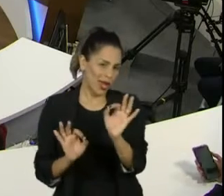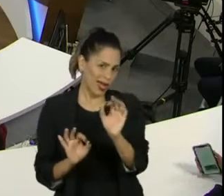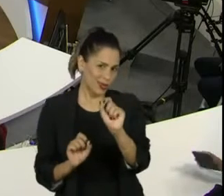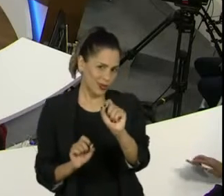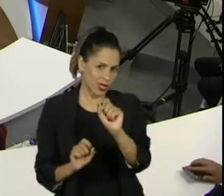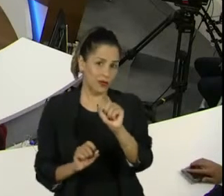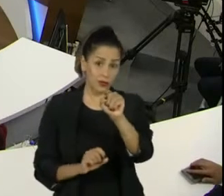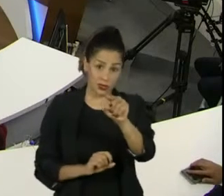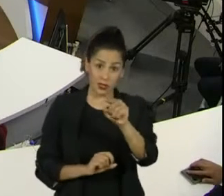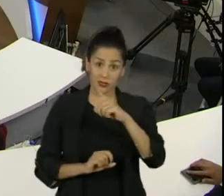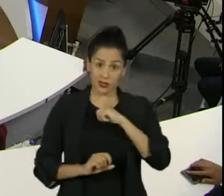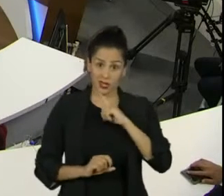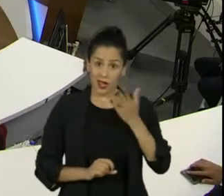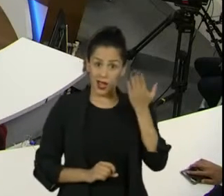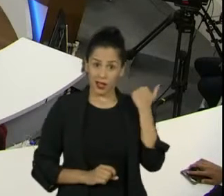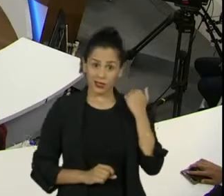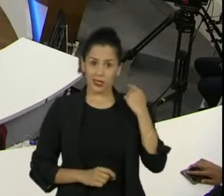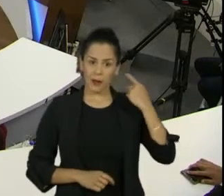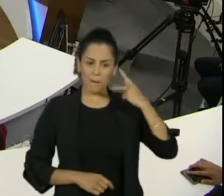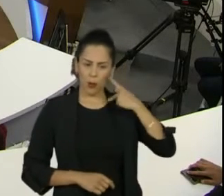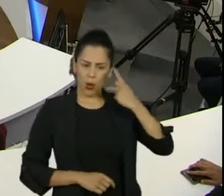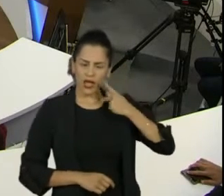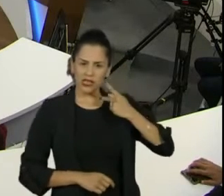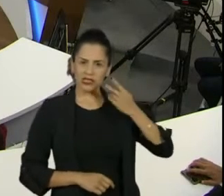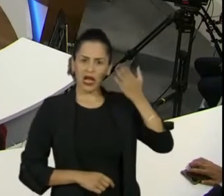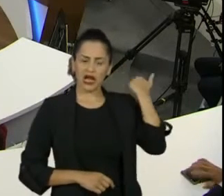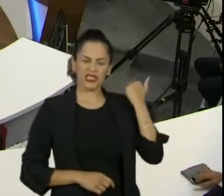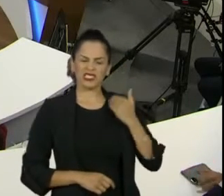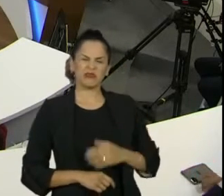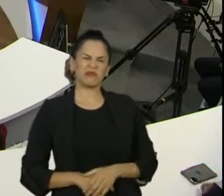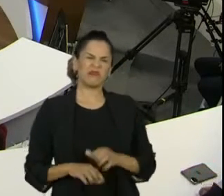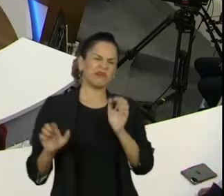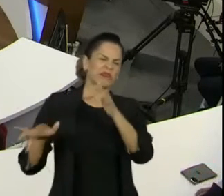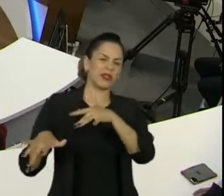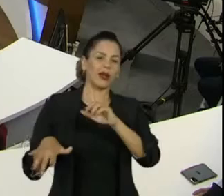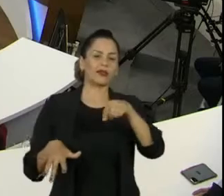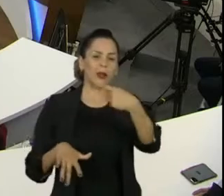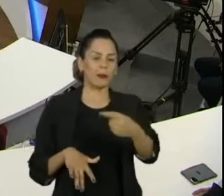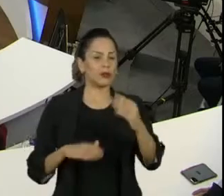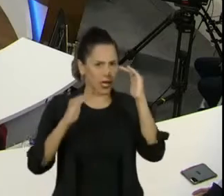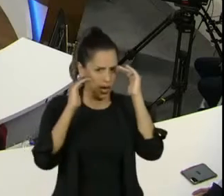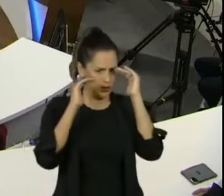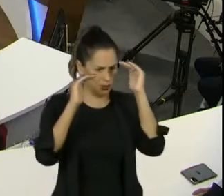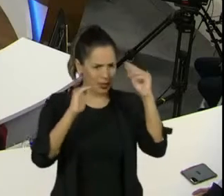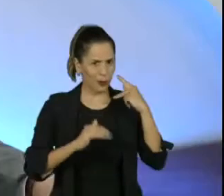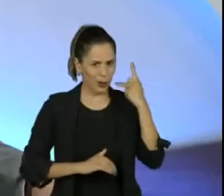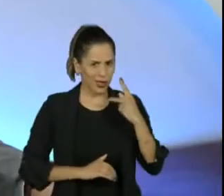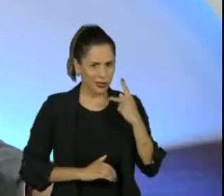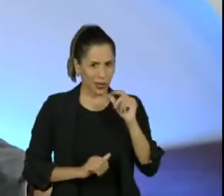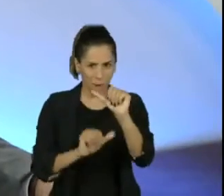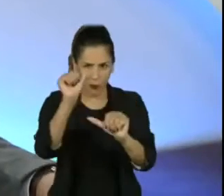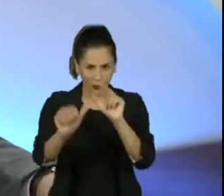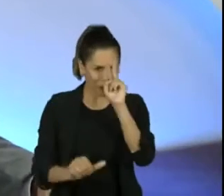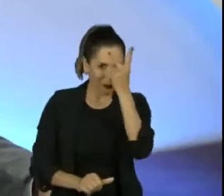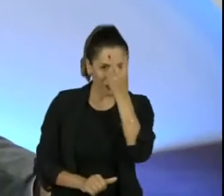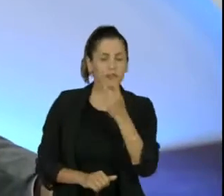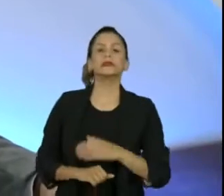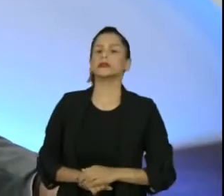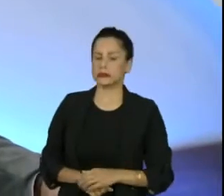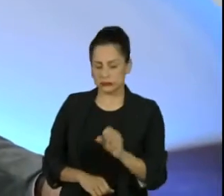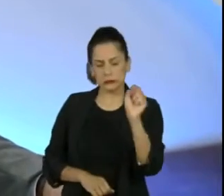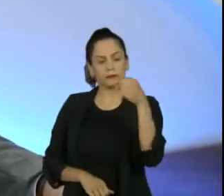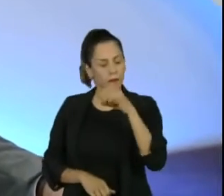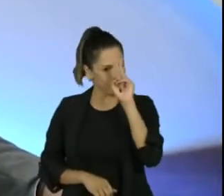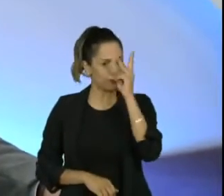uma... Passei. A política é muito importante, o diálogo, ouvir. Eu vou te falar uma coisa que eu não